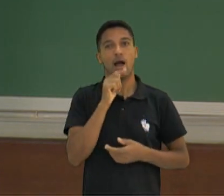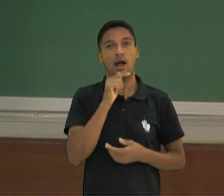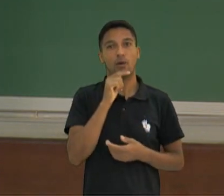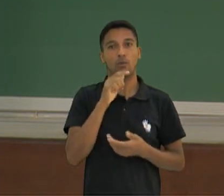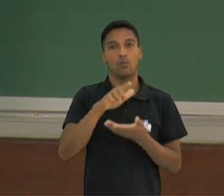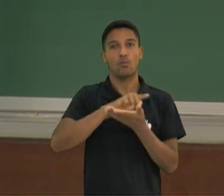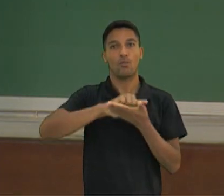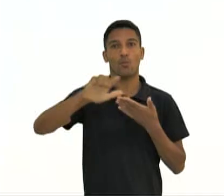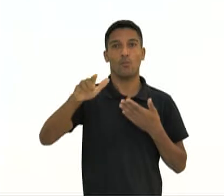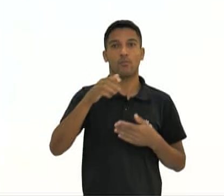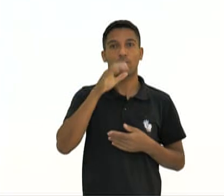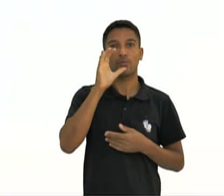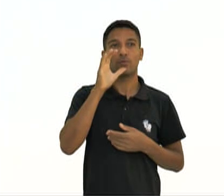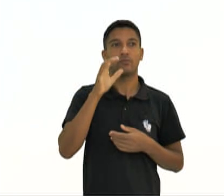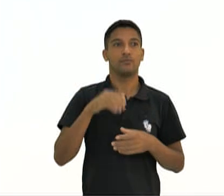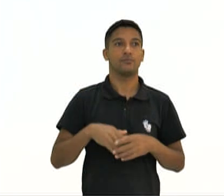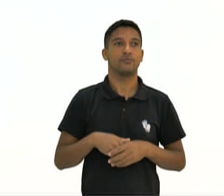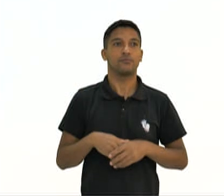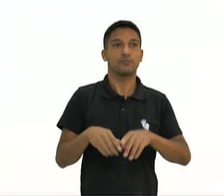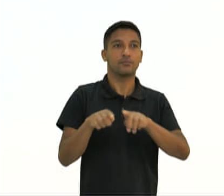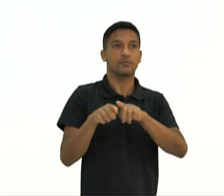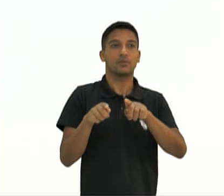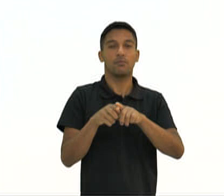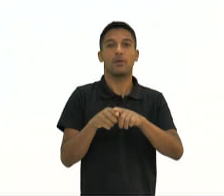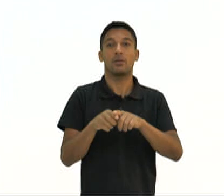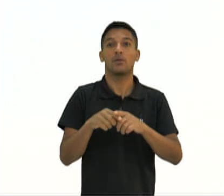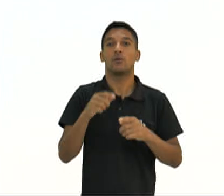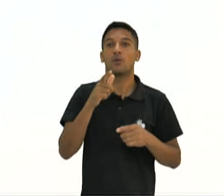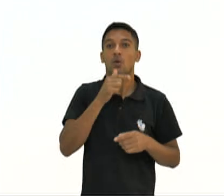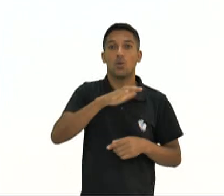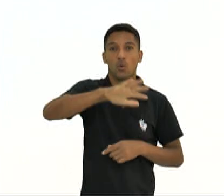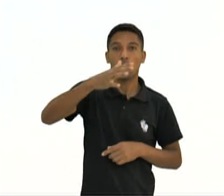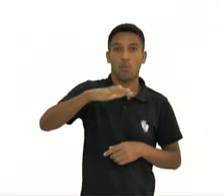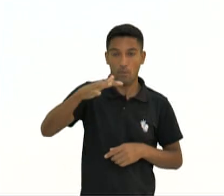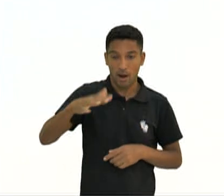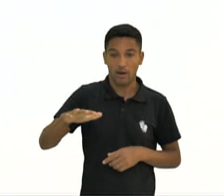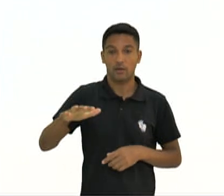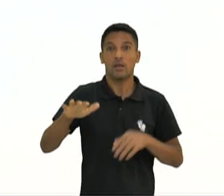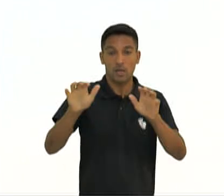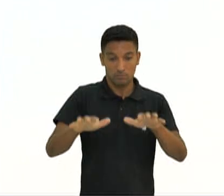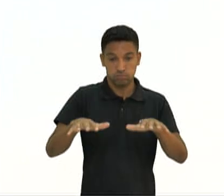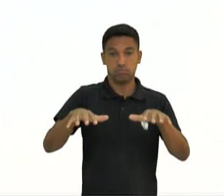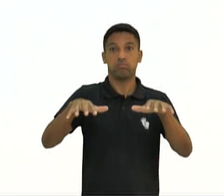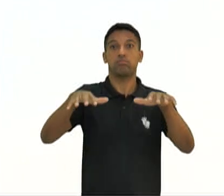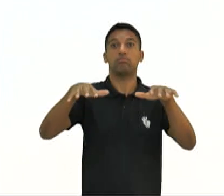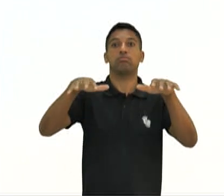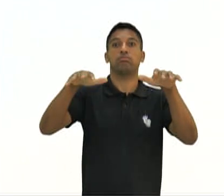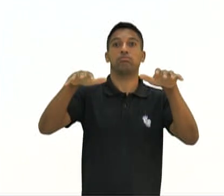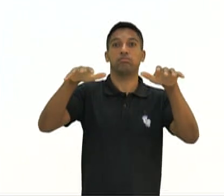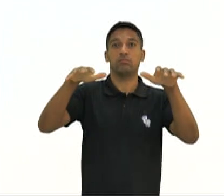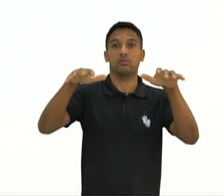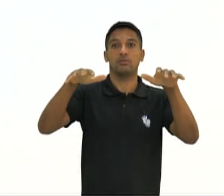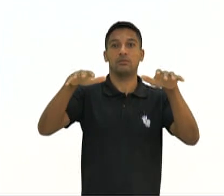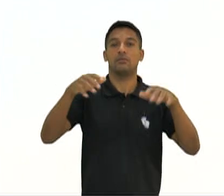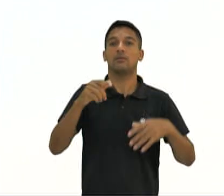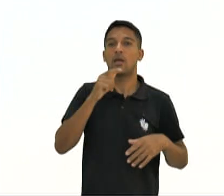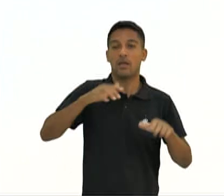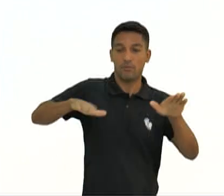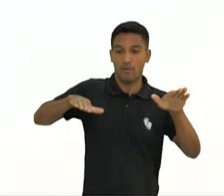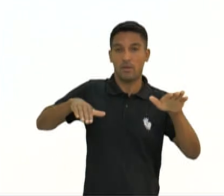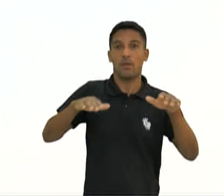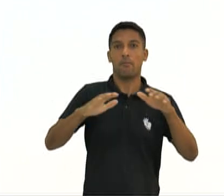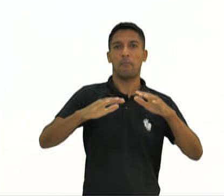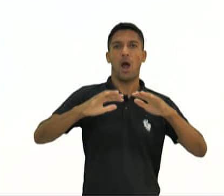também é no mundo todo, aumento do nível da água do mar nas regiões litorâneas, lixo e seus